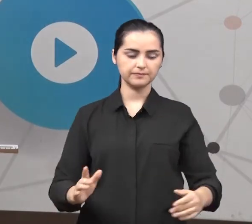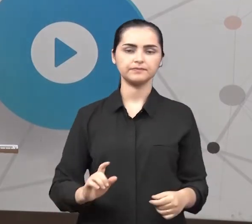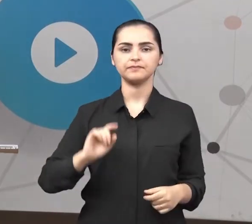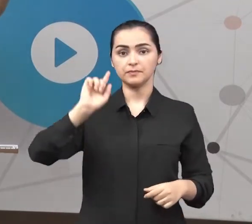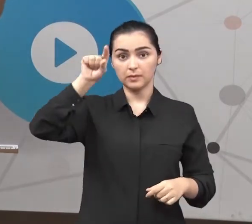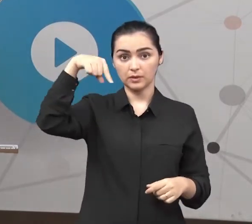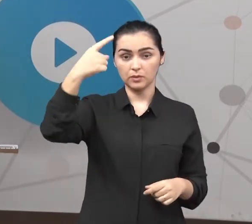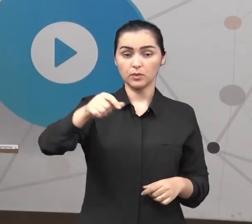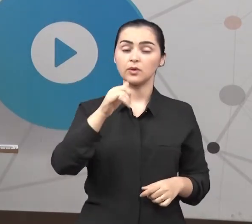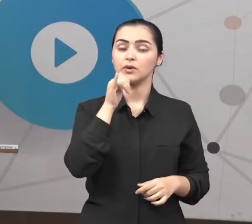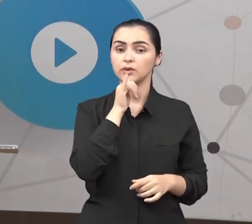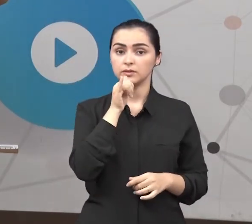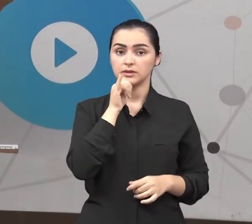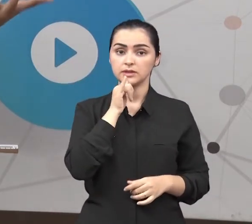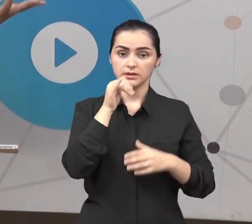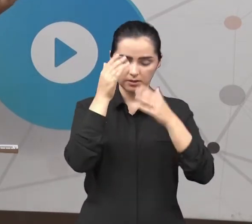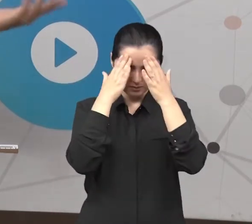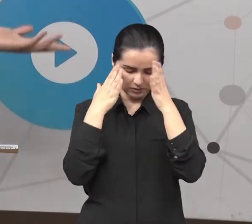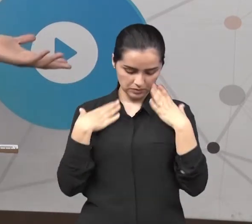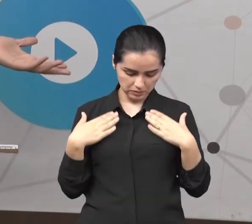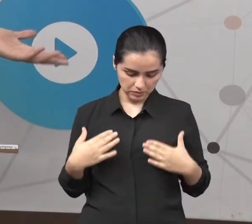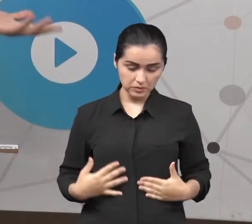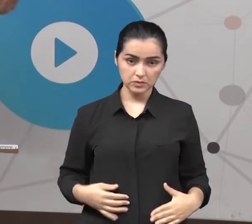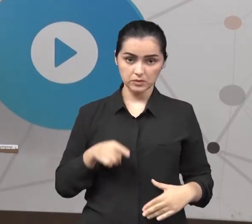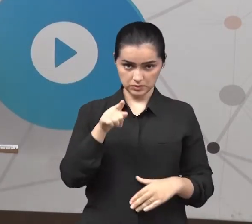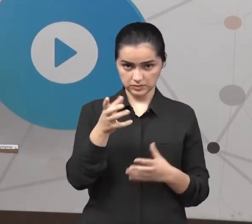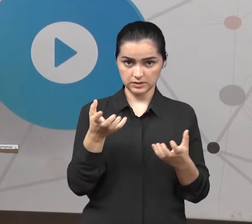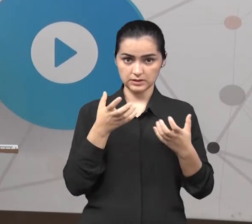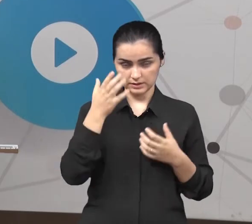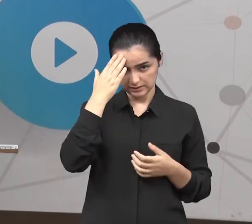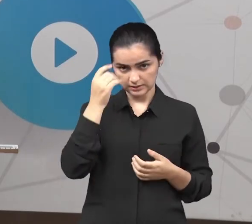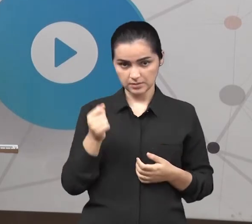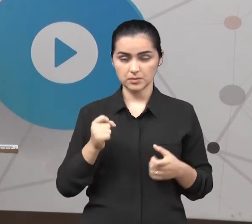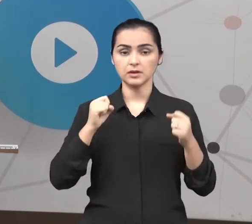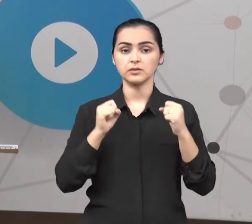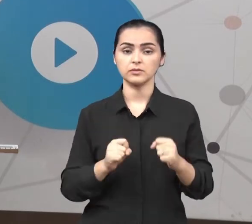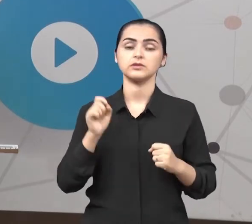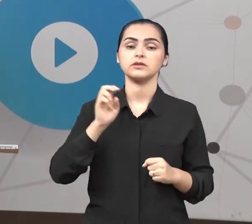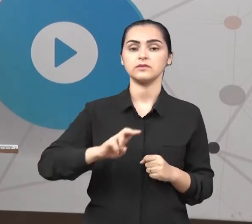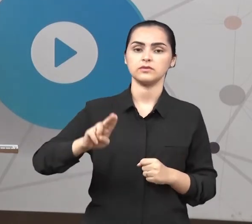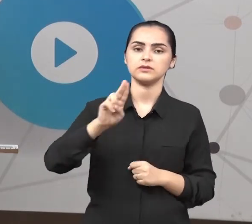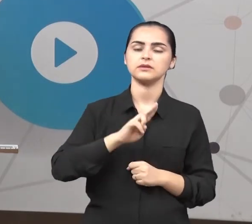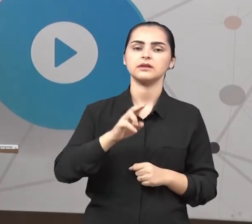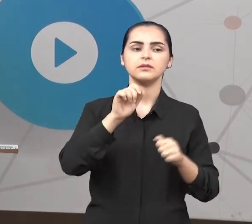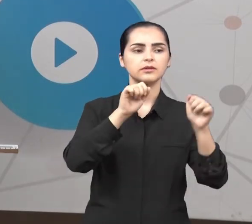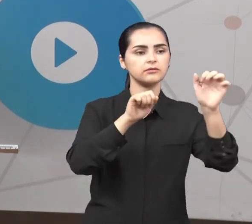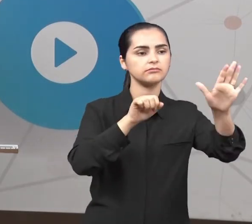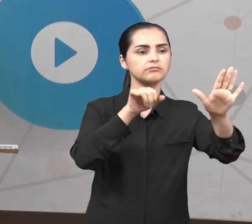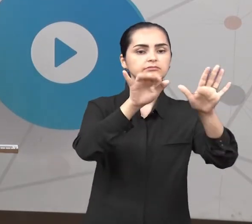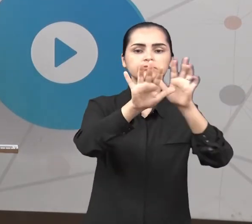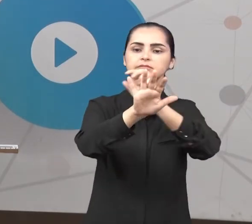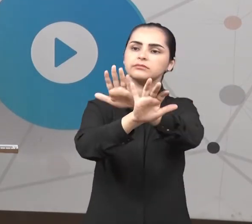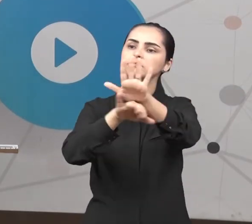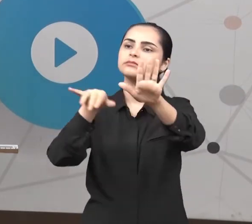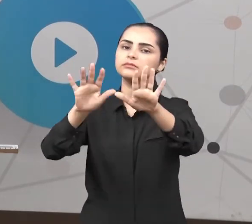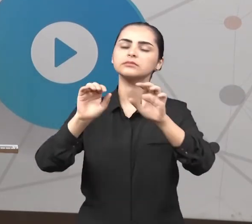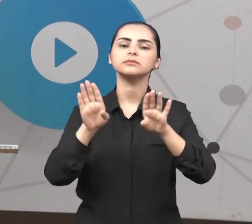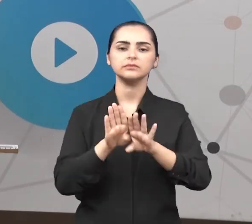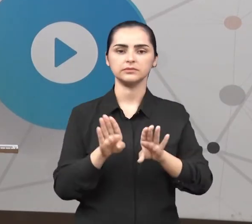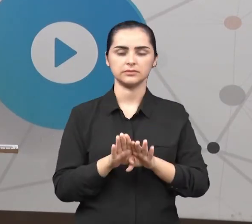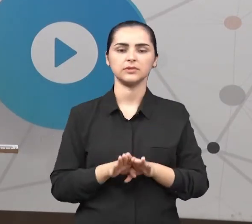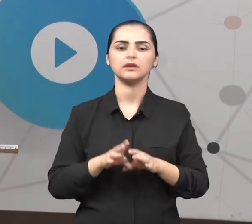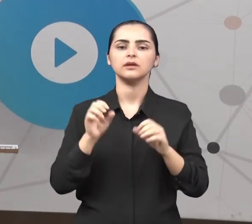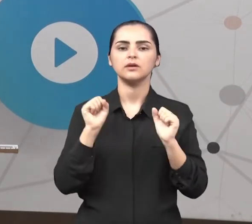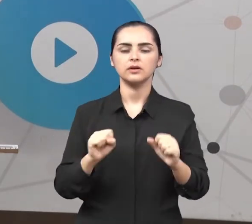Outra parte do corpo, você quer saber que nós podemos usar para medir também? Nós